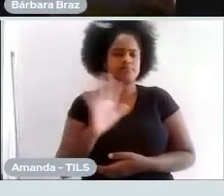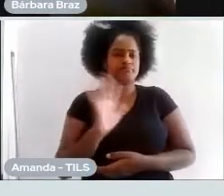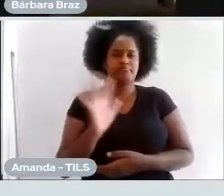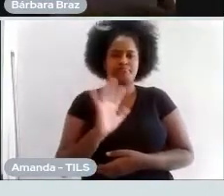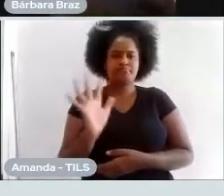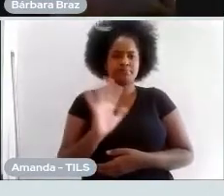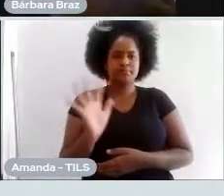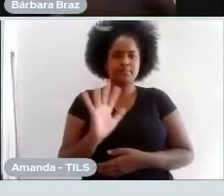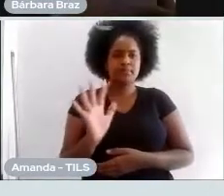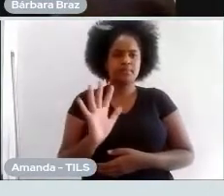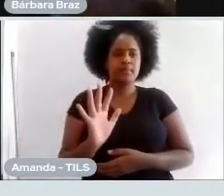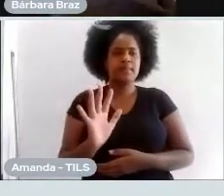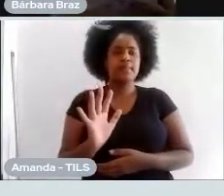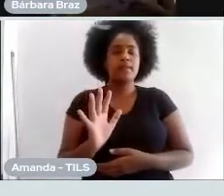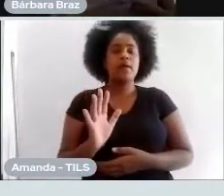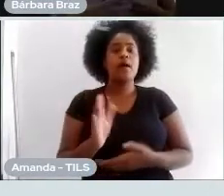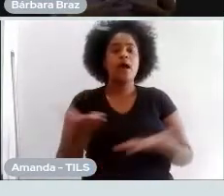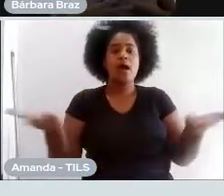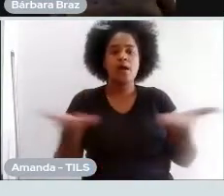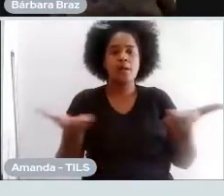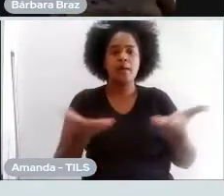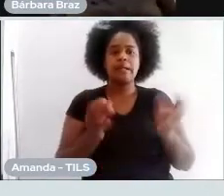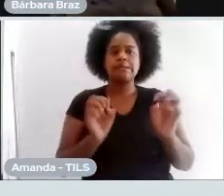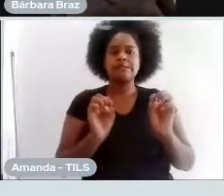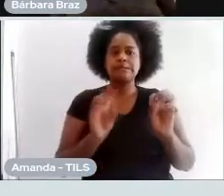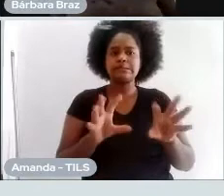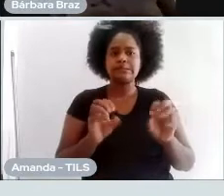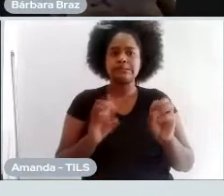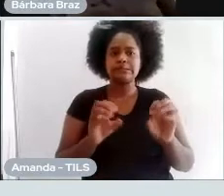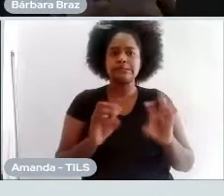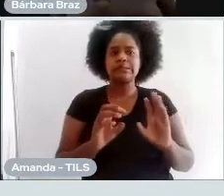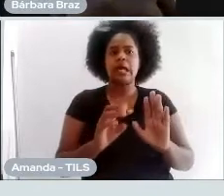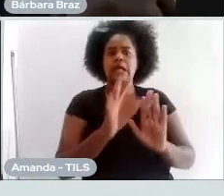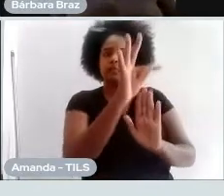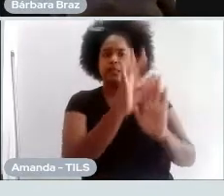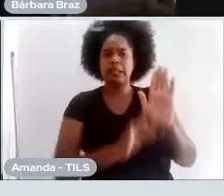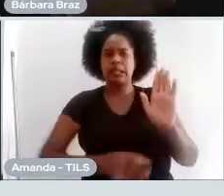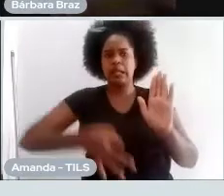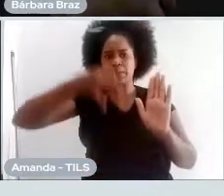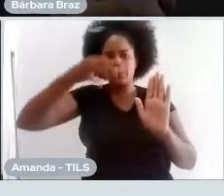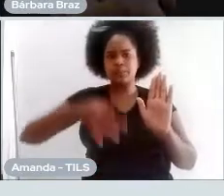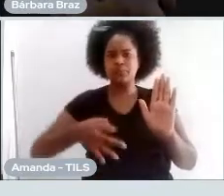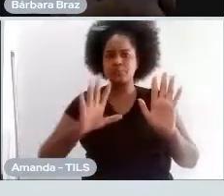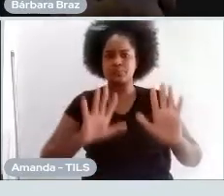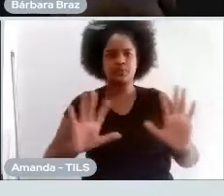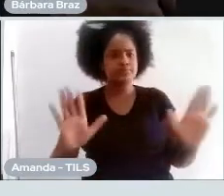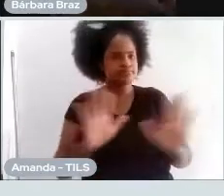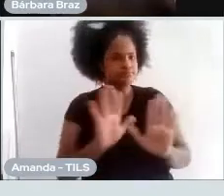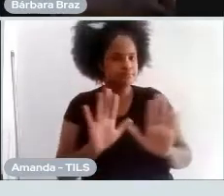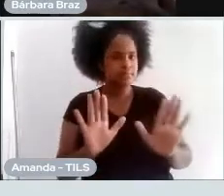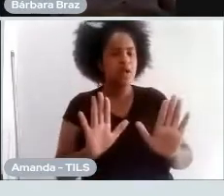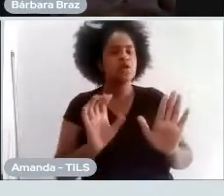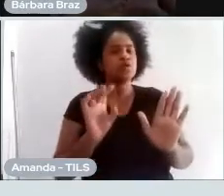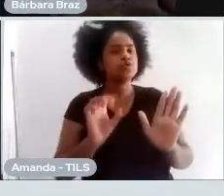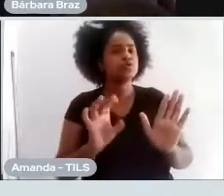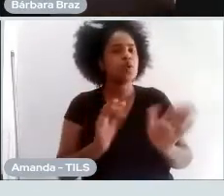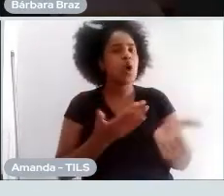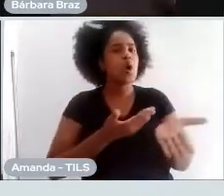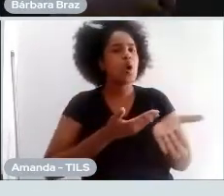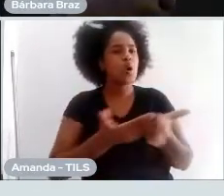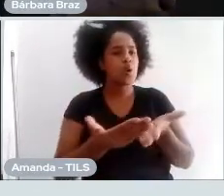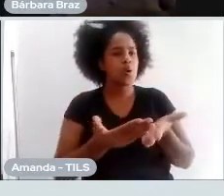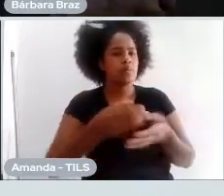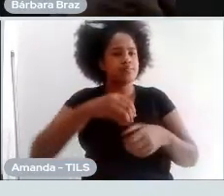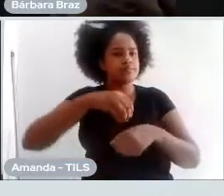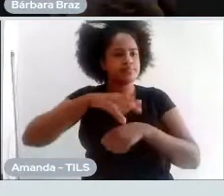ainda não estão me ensinando o que é a redação do Enem, o que é o texto tentativo argumentativo. Não tenham, não levem isso para vocês.